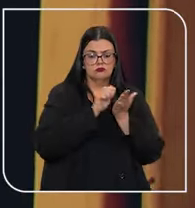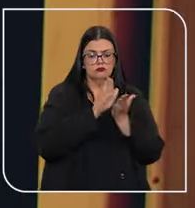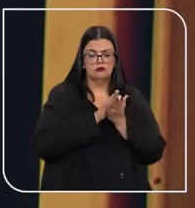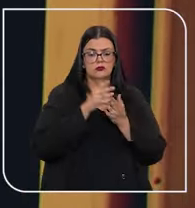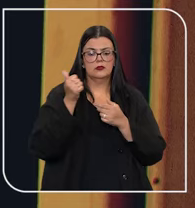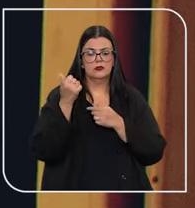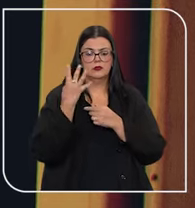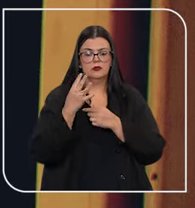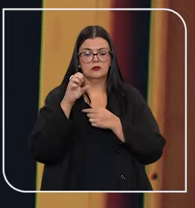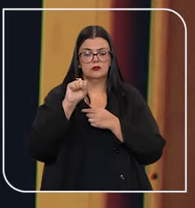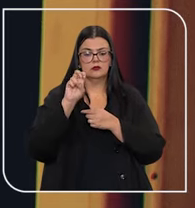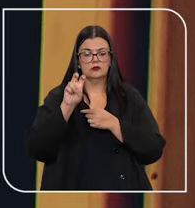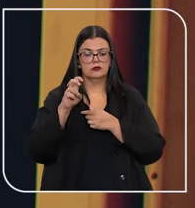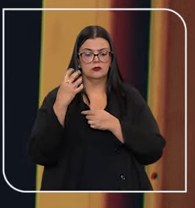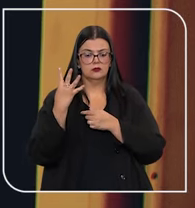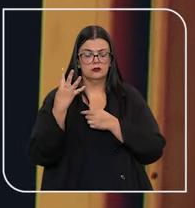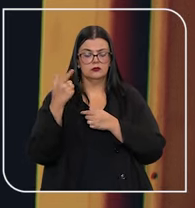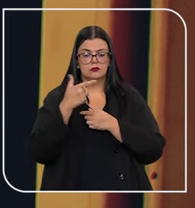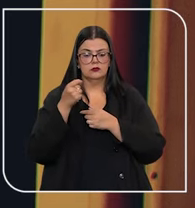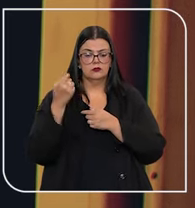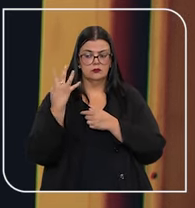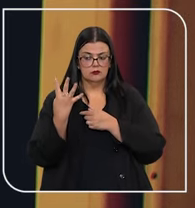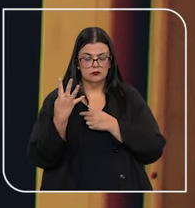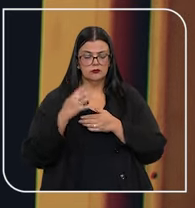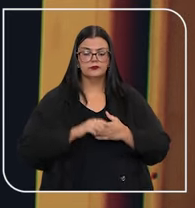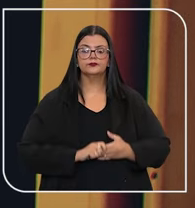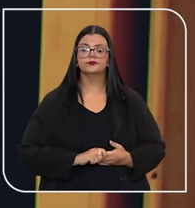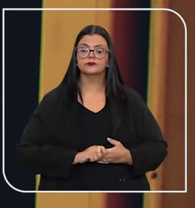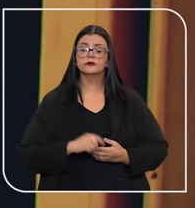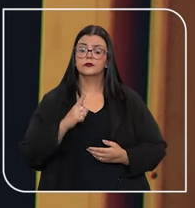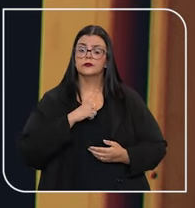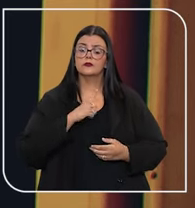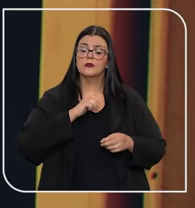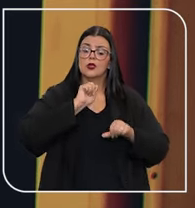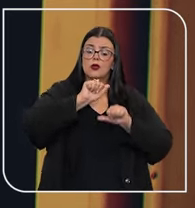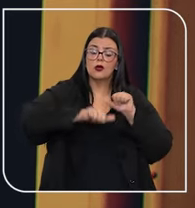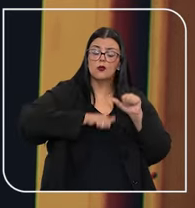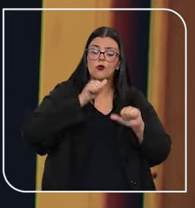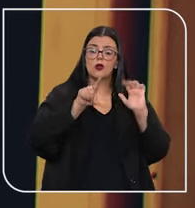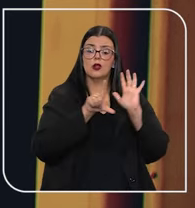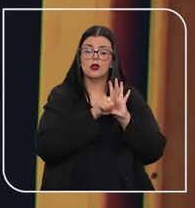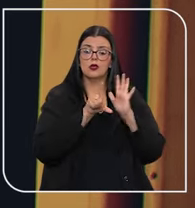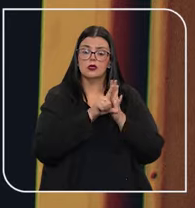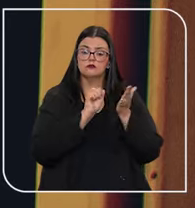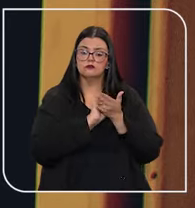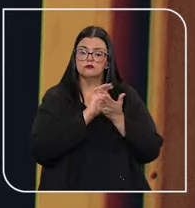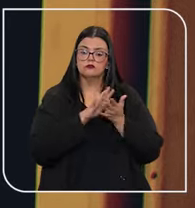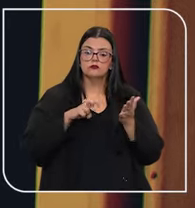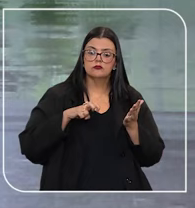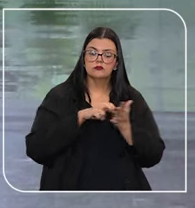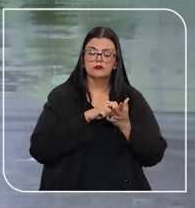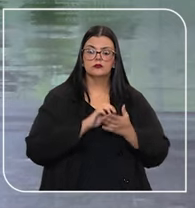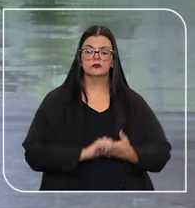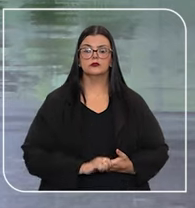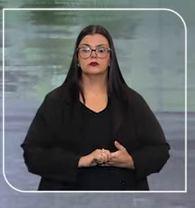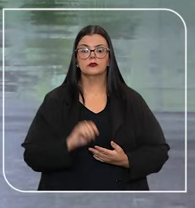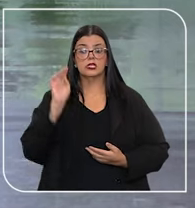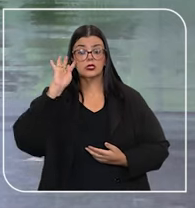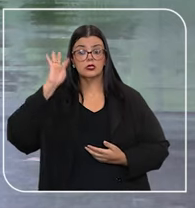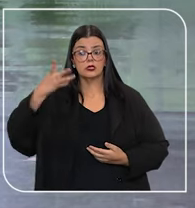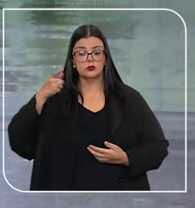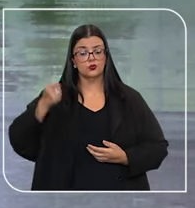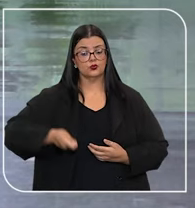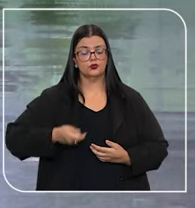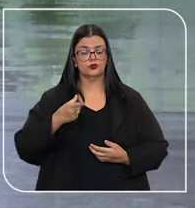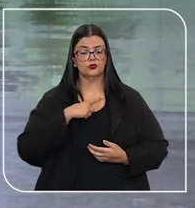publicação da lei 14.844 de 2024 que alterou a lei de execução penal A decisão foi